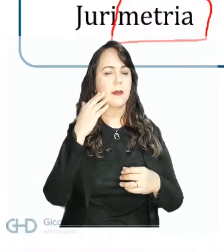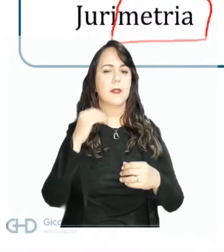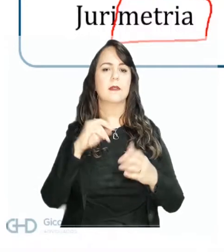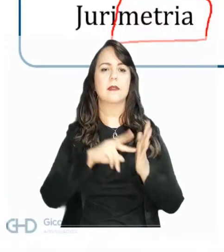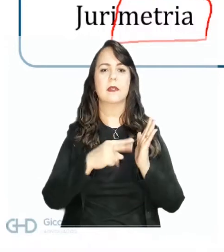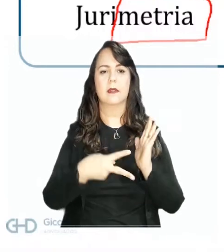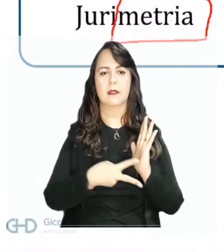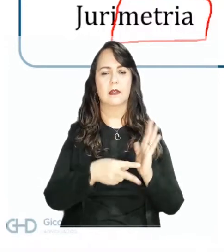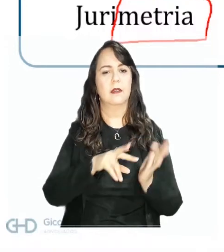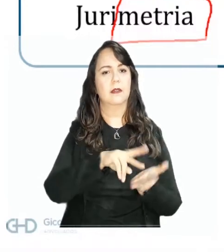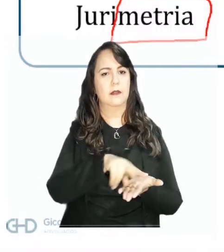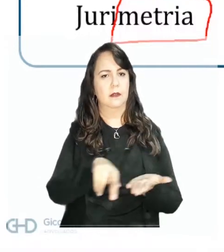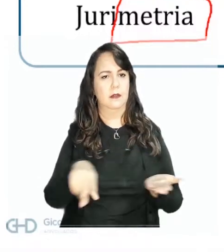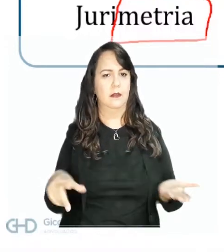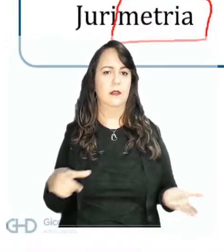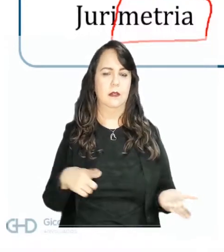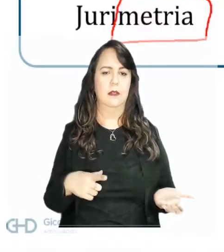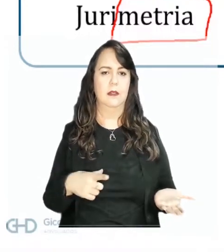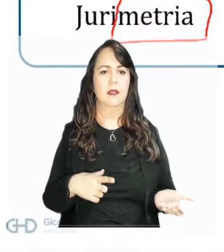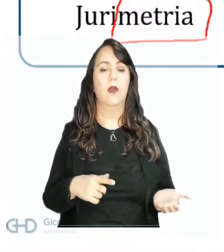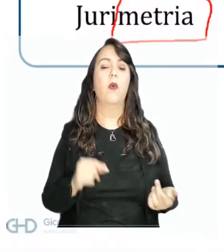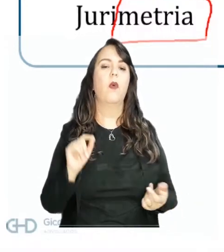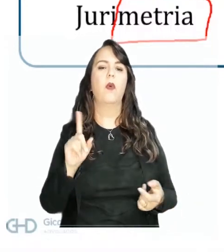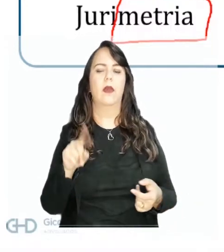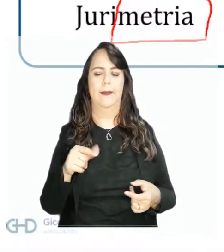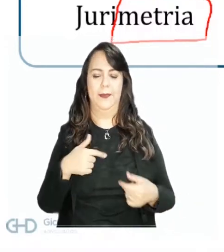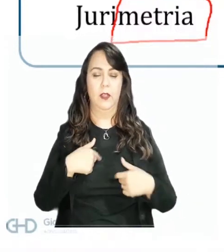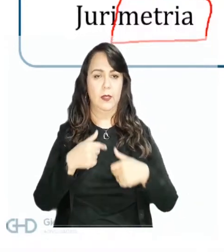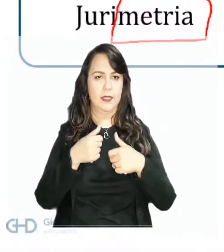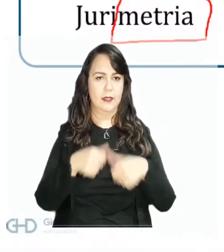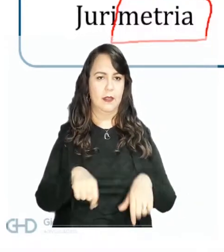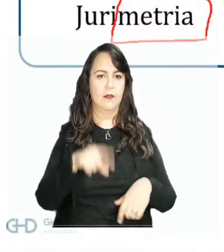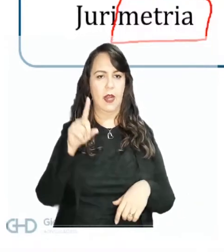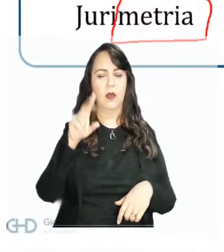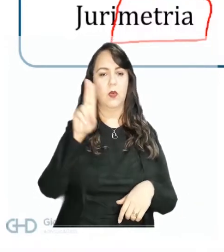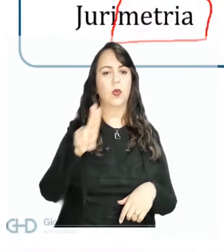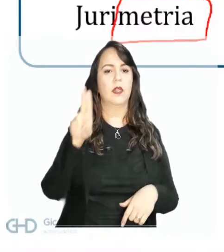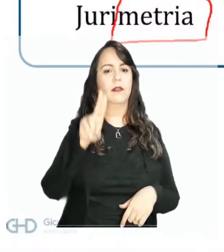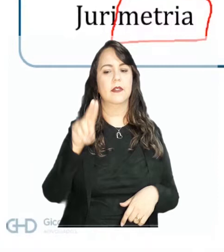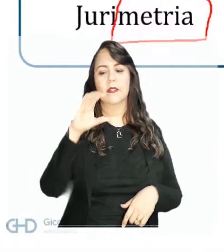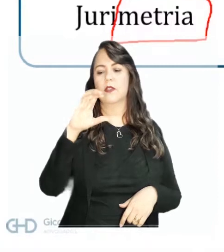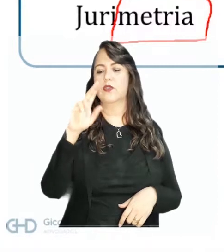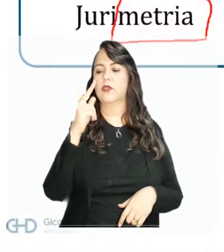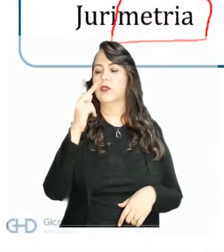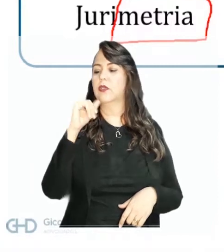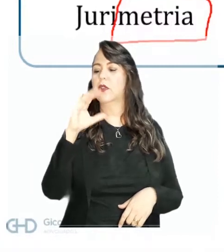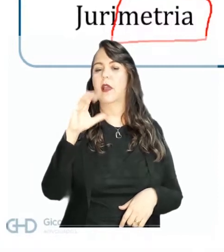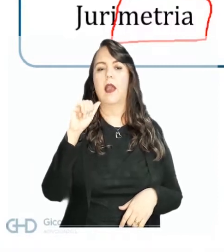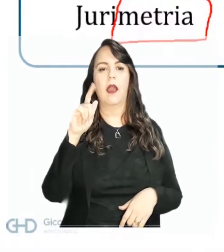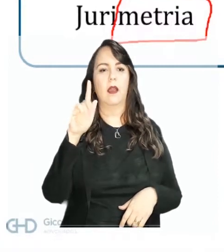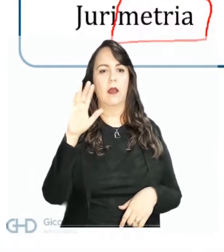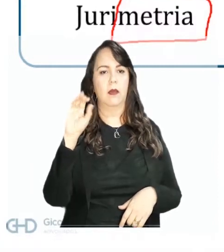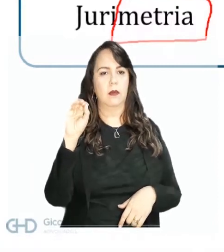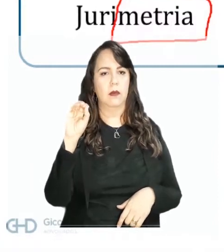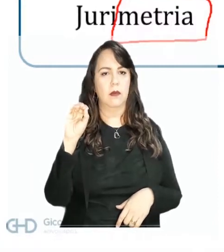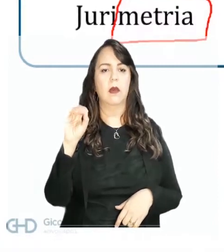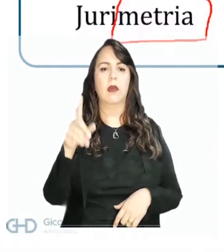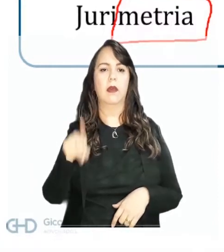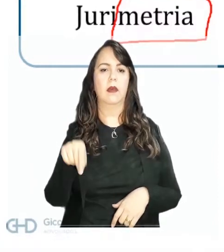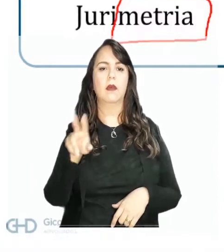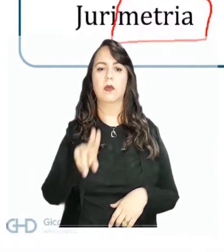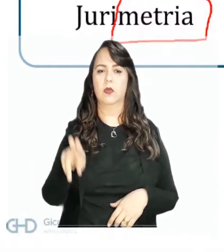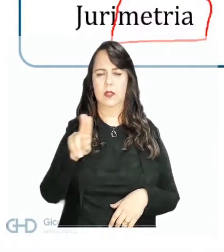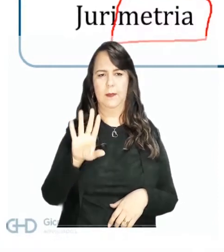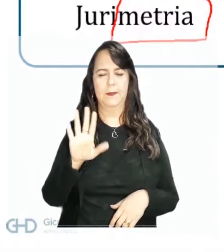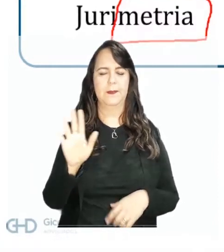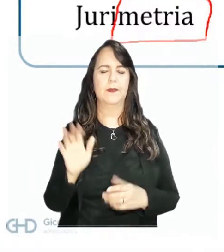Eu estive num evento em Chicago, na Universidade de Chicago, discutindo isso com os economistas, e a ideia é o seguinte: quando o Netflix sugere para você um